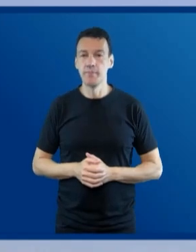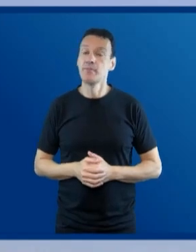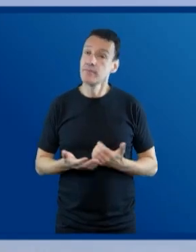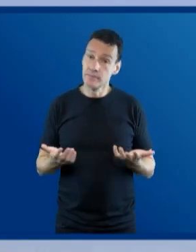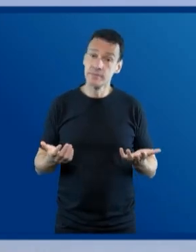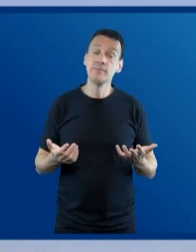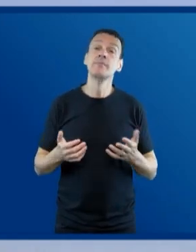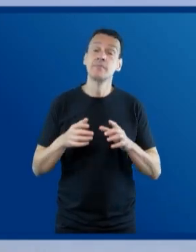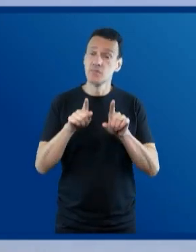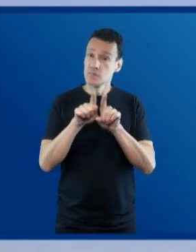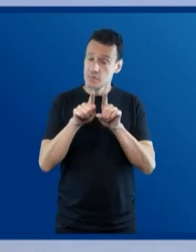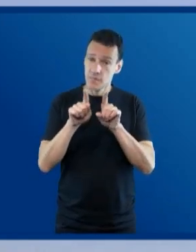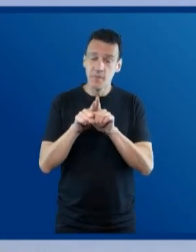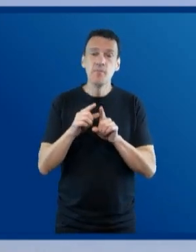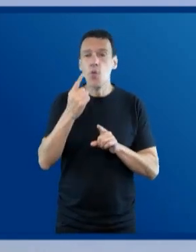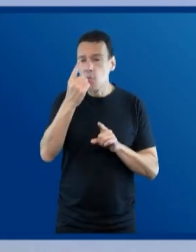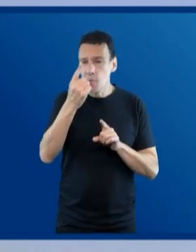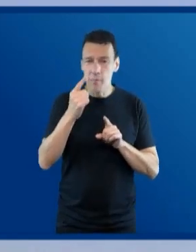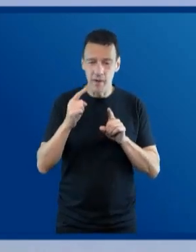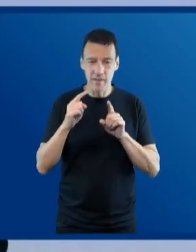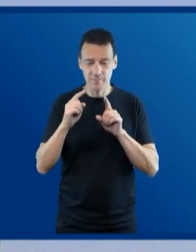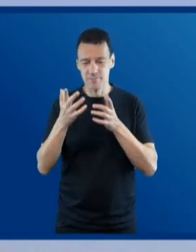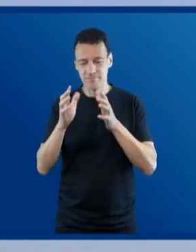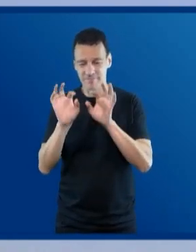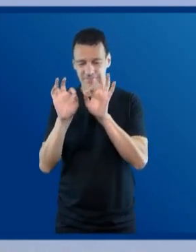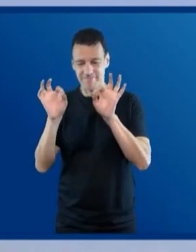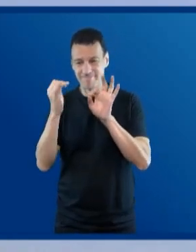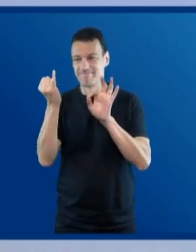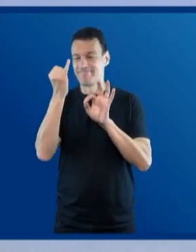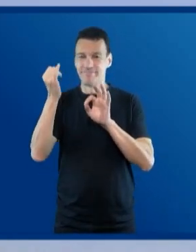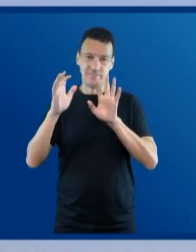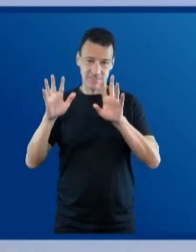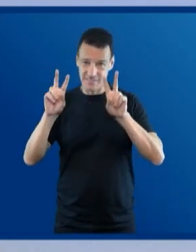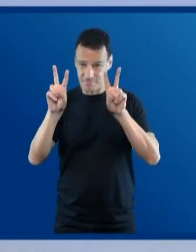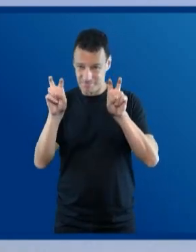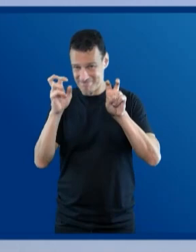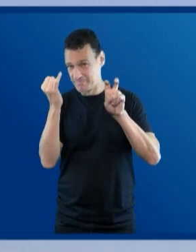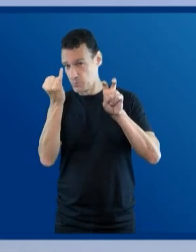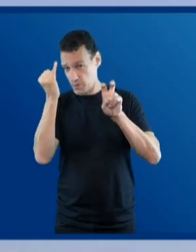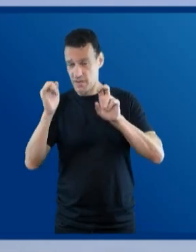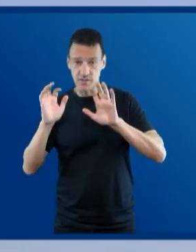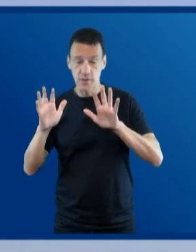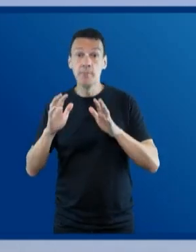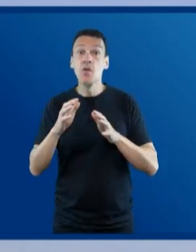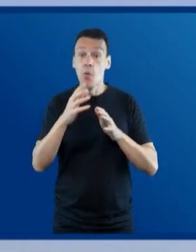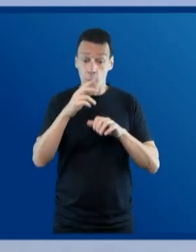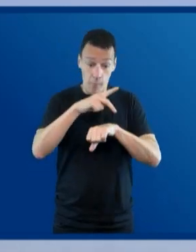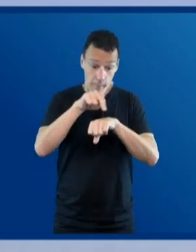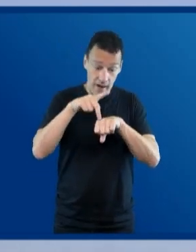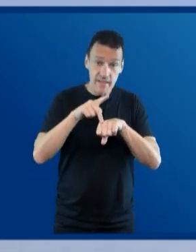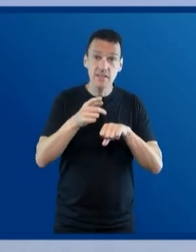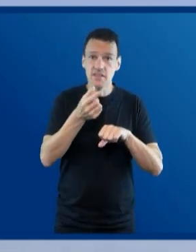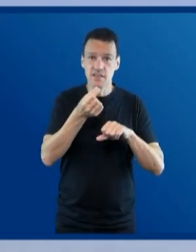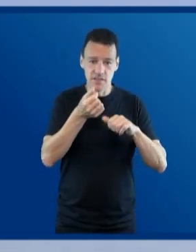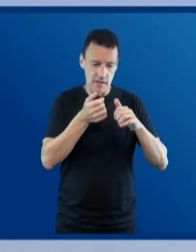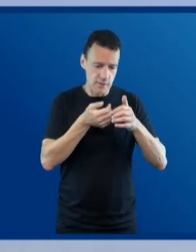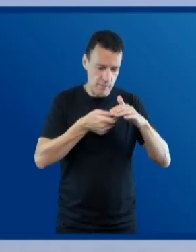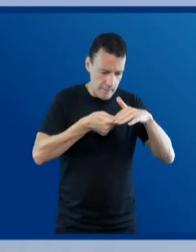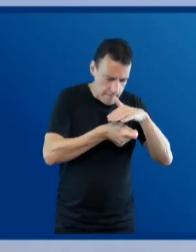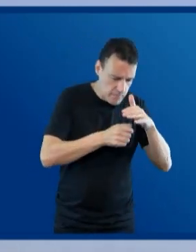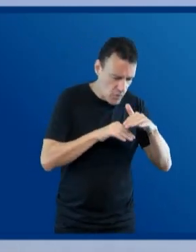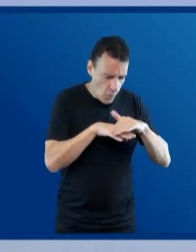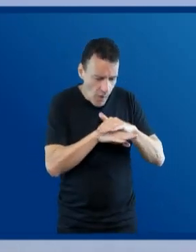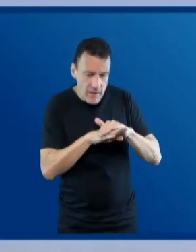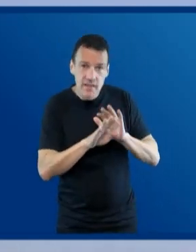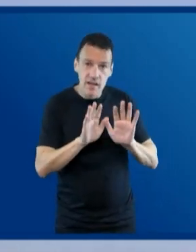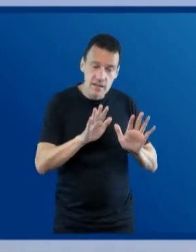uma frase de impacto, porque eu acho que um país que poupa é um país forte economicamente. É um